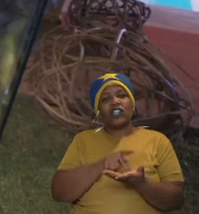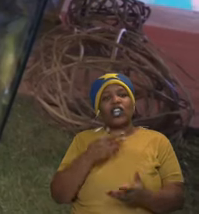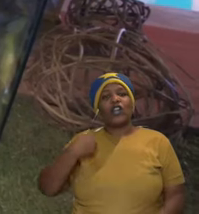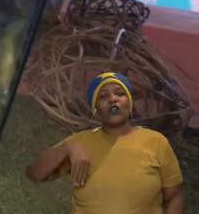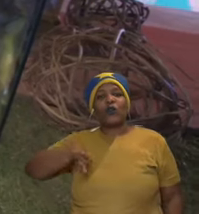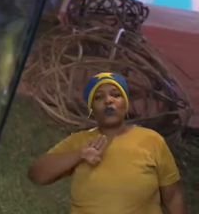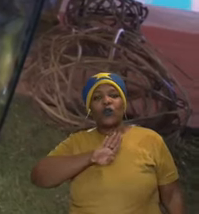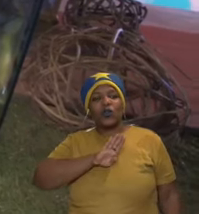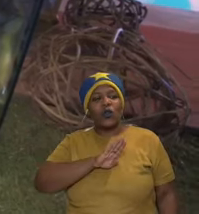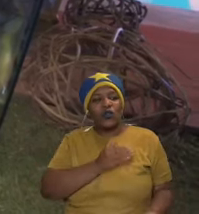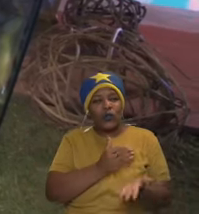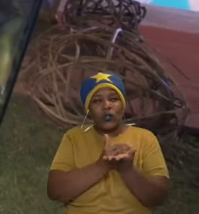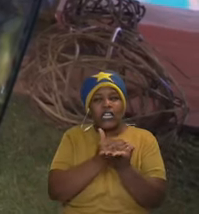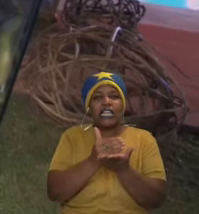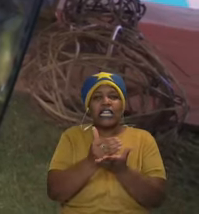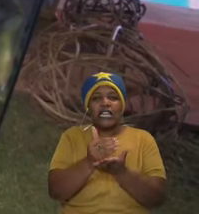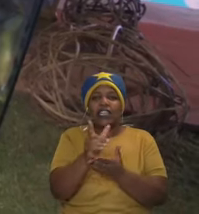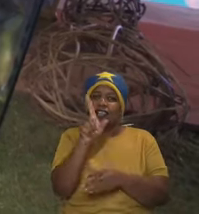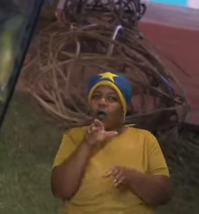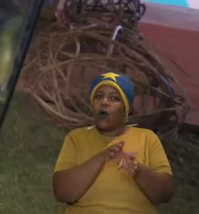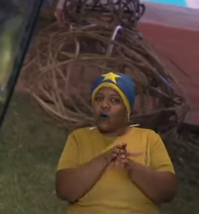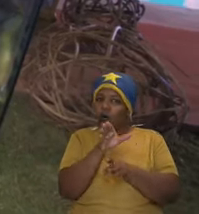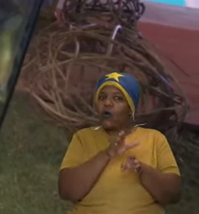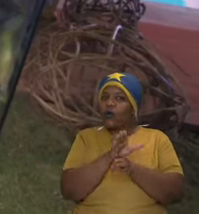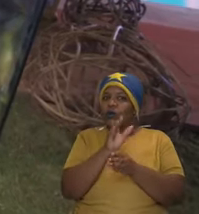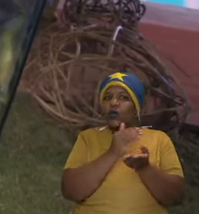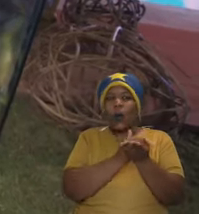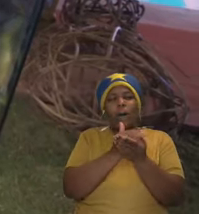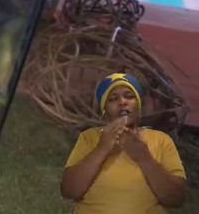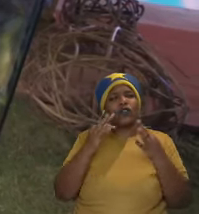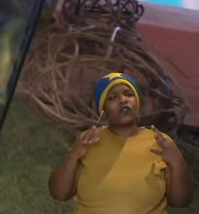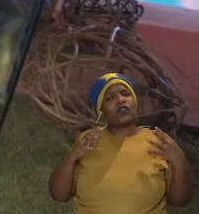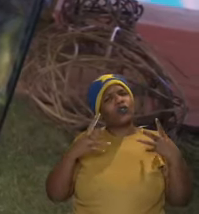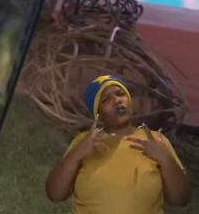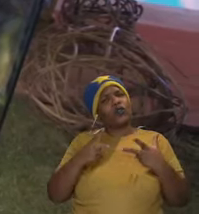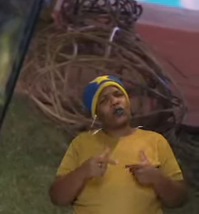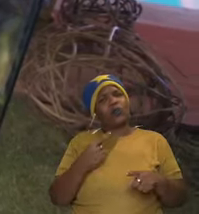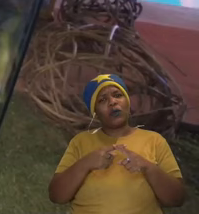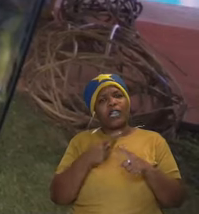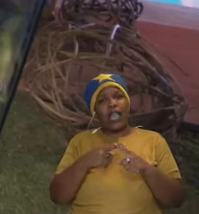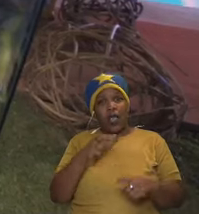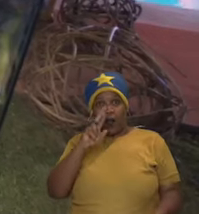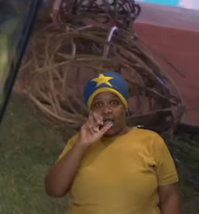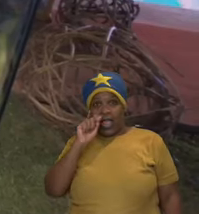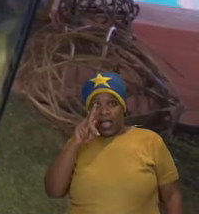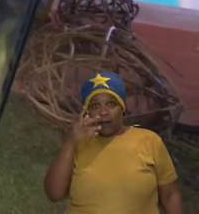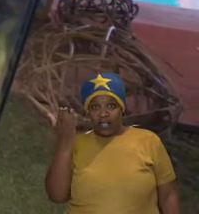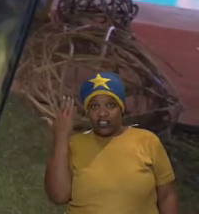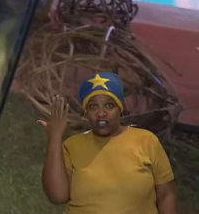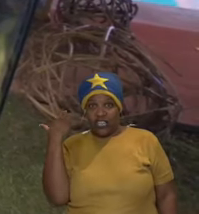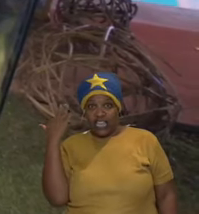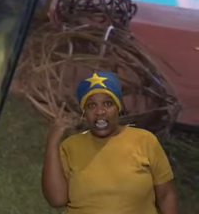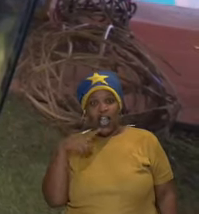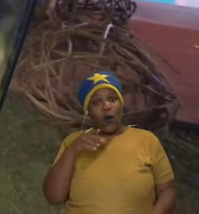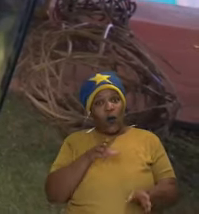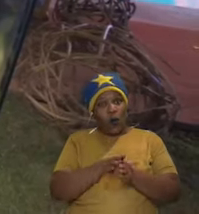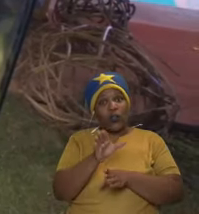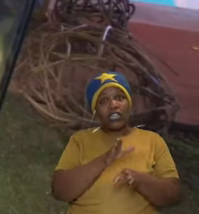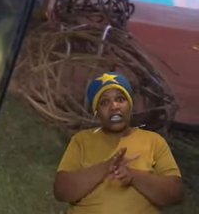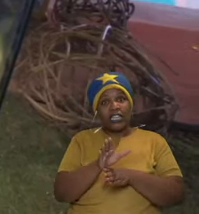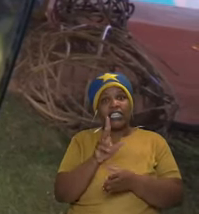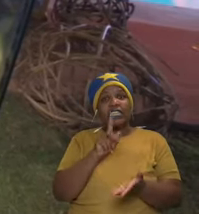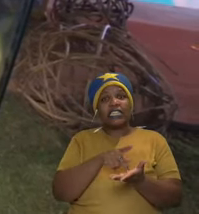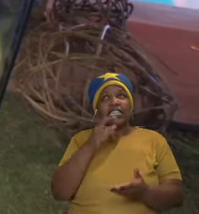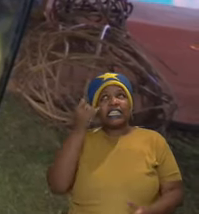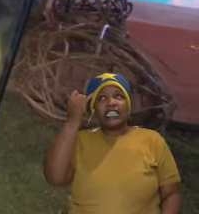nossa origem, assim, né, velho? Conselheiro, né, mano? O começo de tudo, assim, porque o rap antigamente ele era muito conselheiro, assim, dava